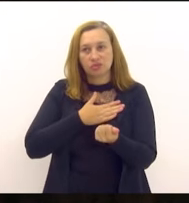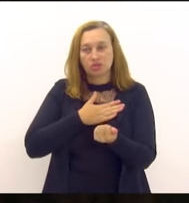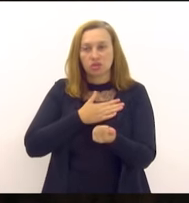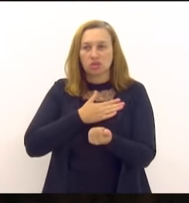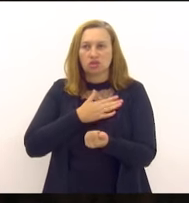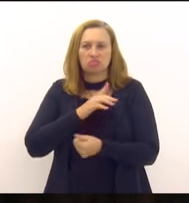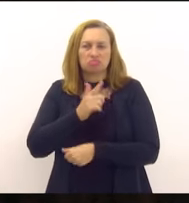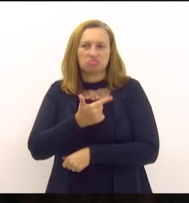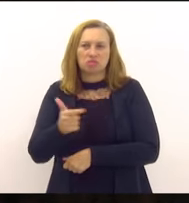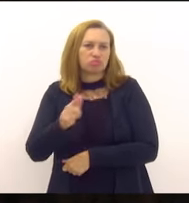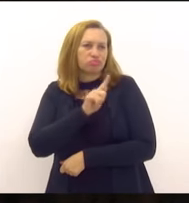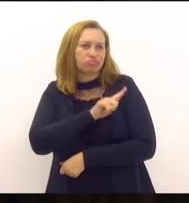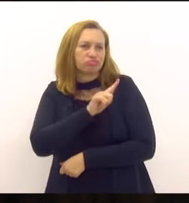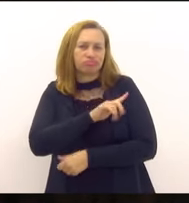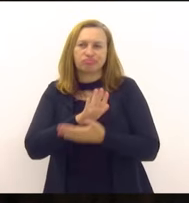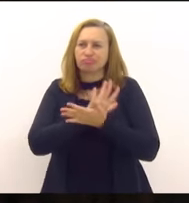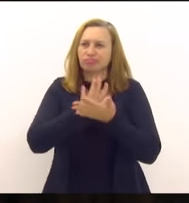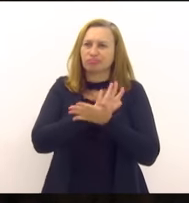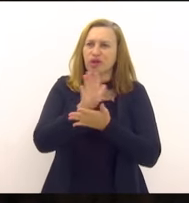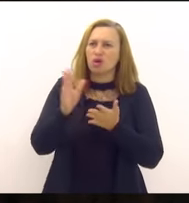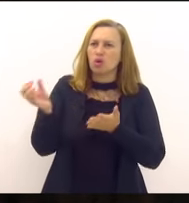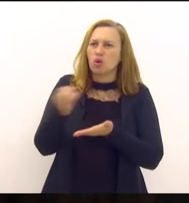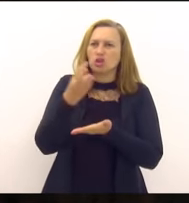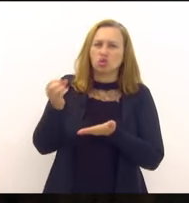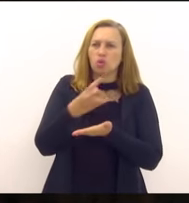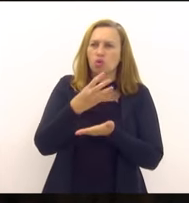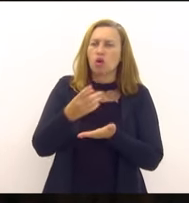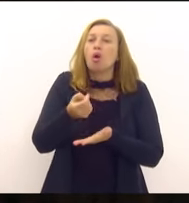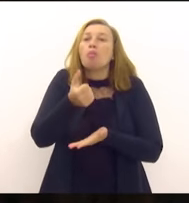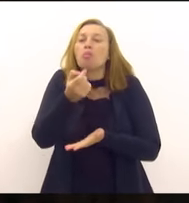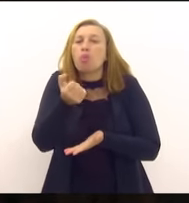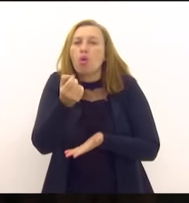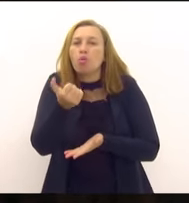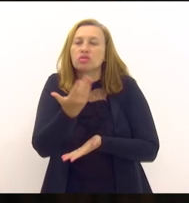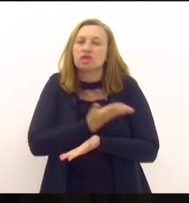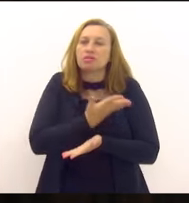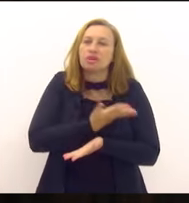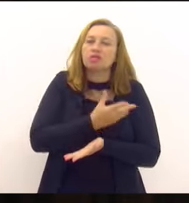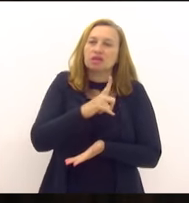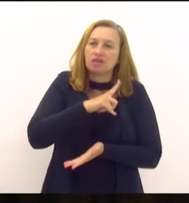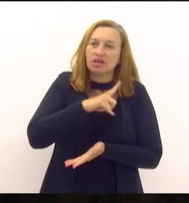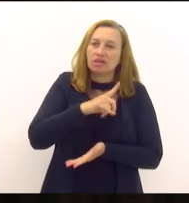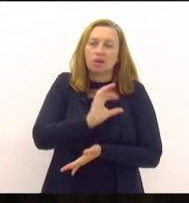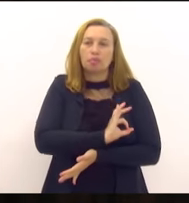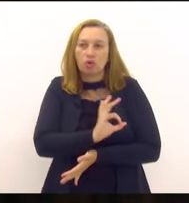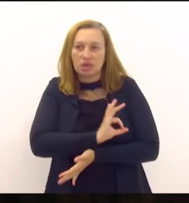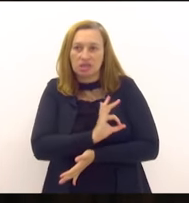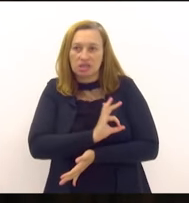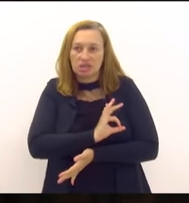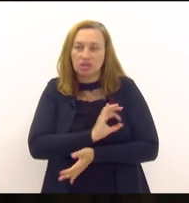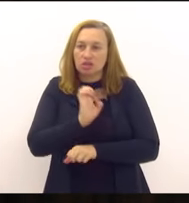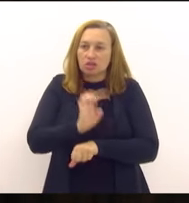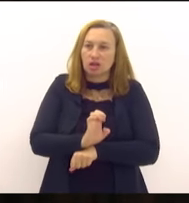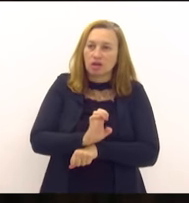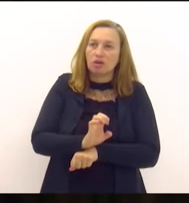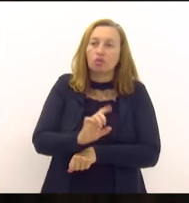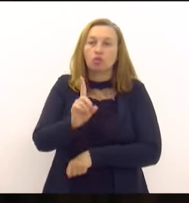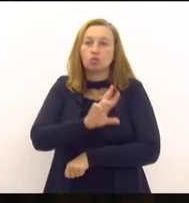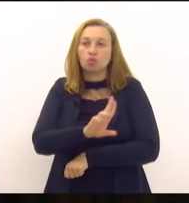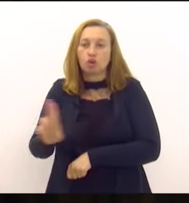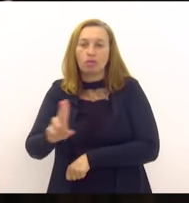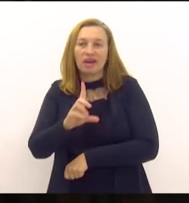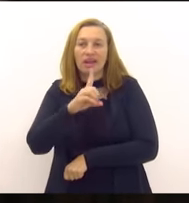nenhuma, até porque não é novidade para ninguém. Um dos poucos amigos que eu tenho na Polícia Civil do Estado chama-se o delegado Antenor,